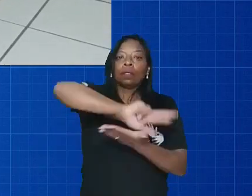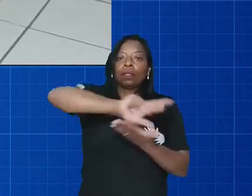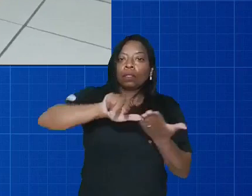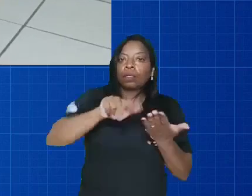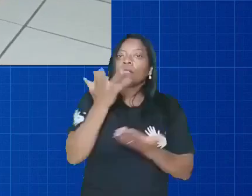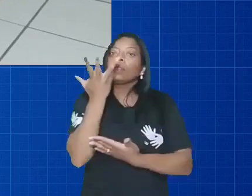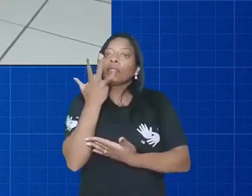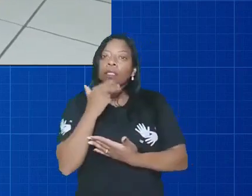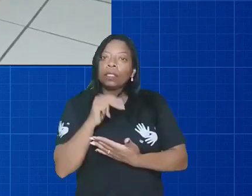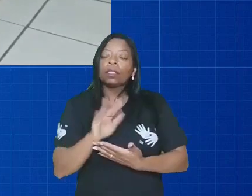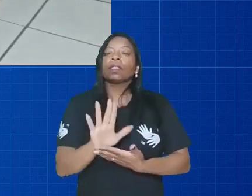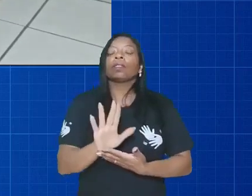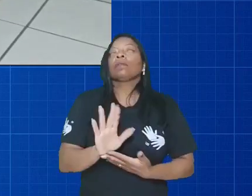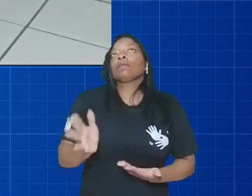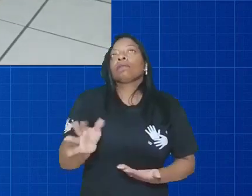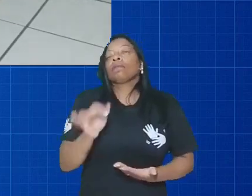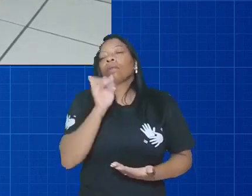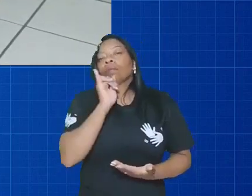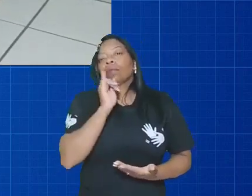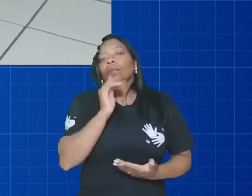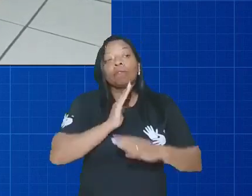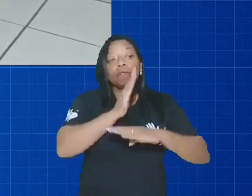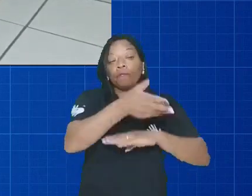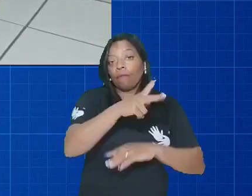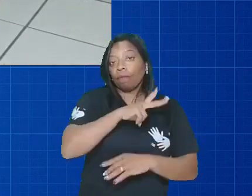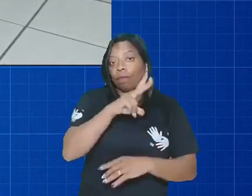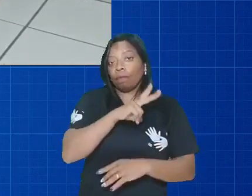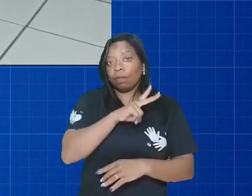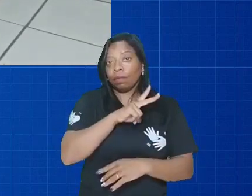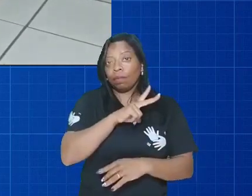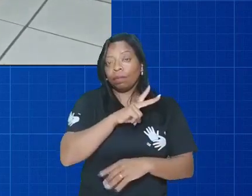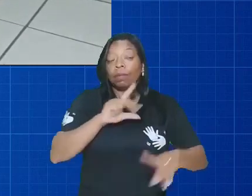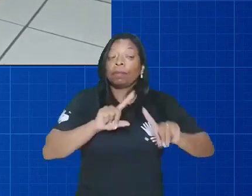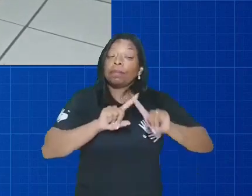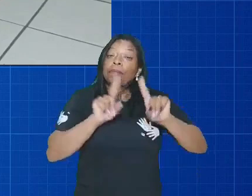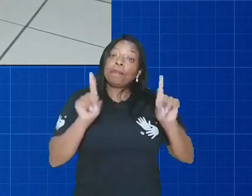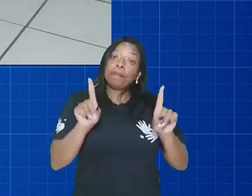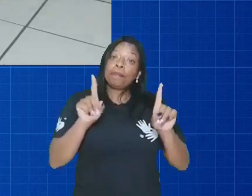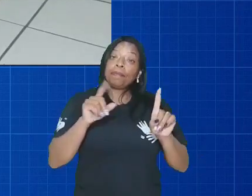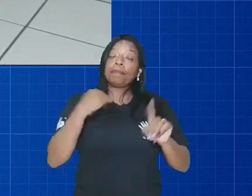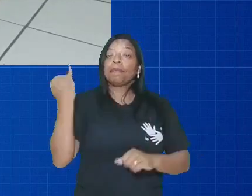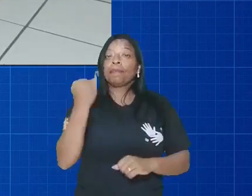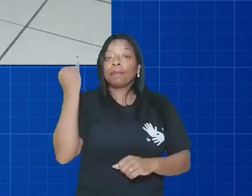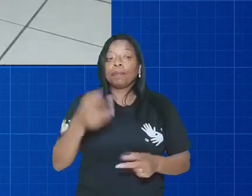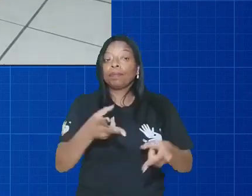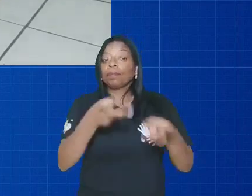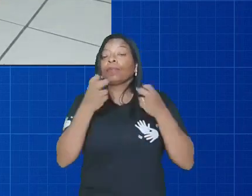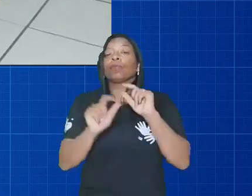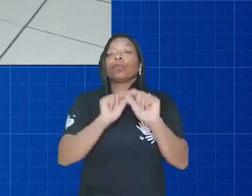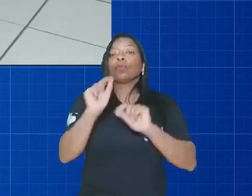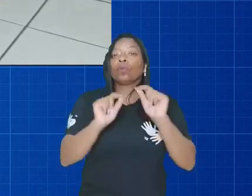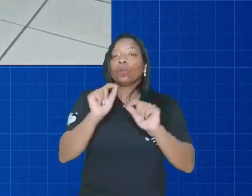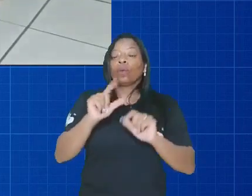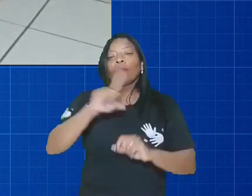vai nascer, no caso a mãe, né, que vai ganhar essa criança na rede particular, aí a importância de acolher o ACES, né,